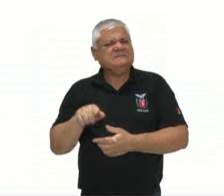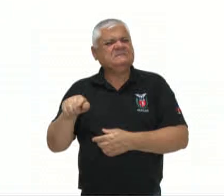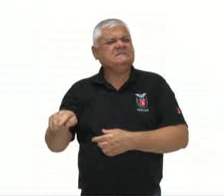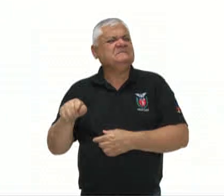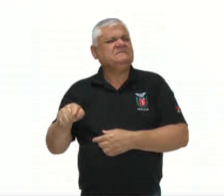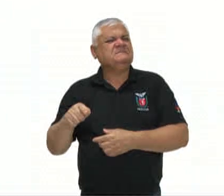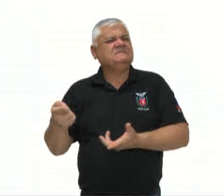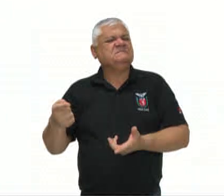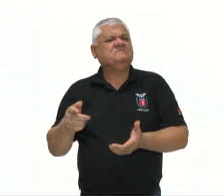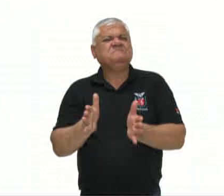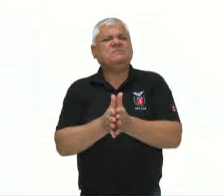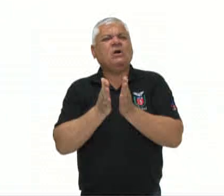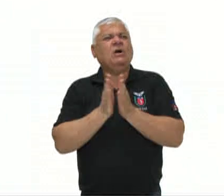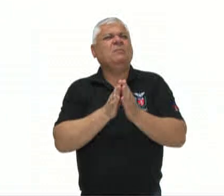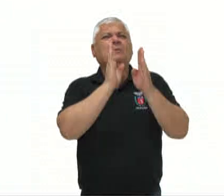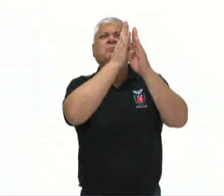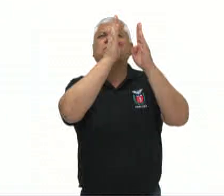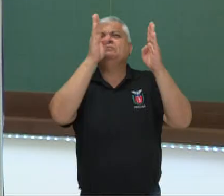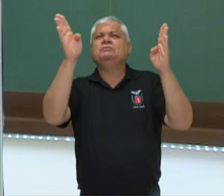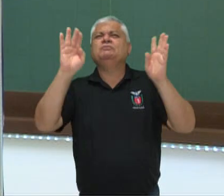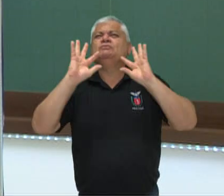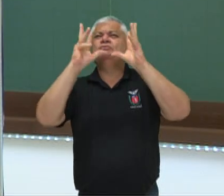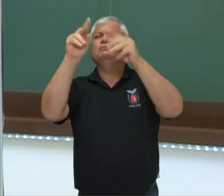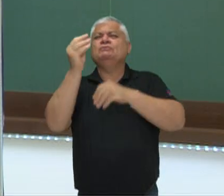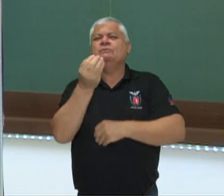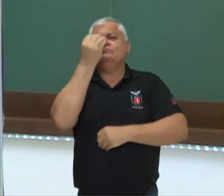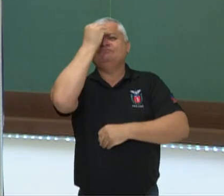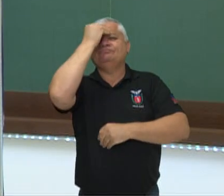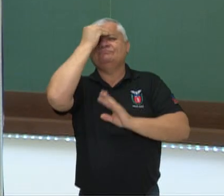essa estante, já sei quase tudo decorado.